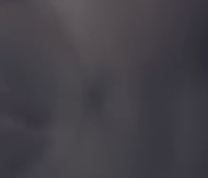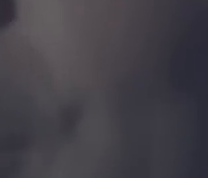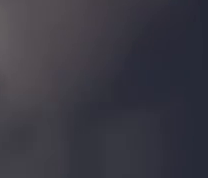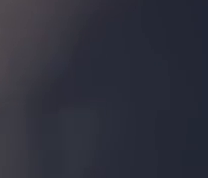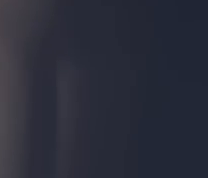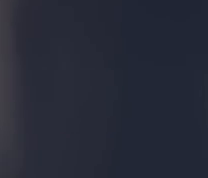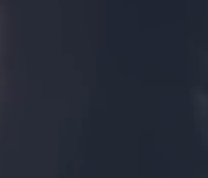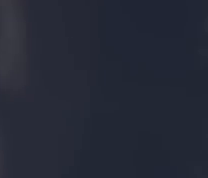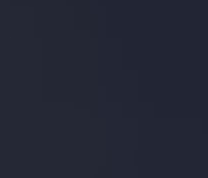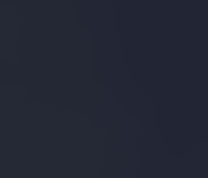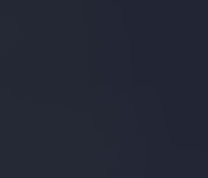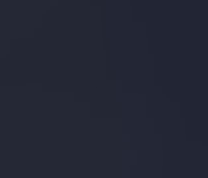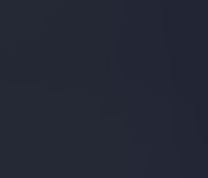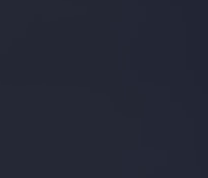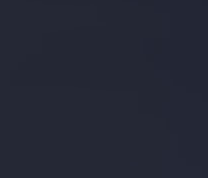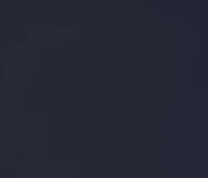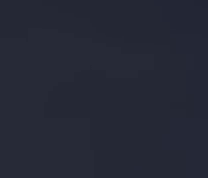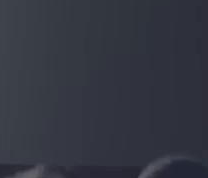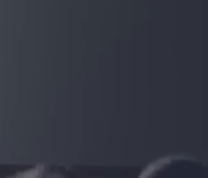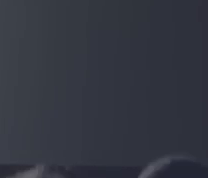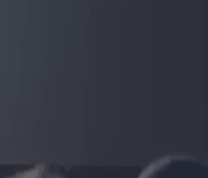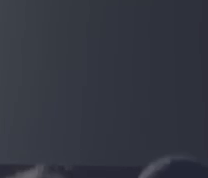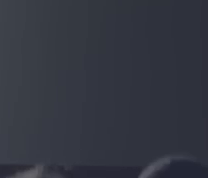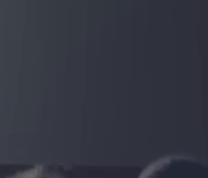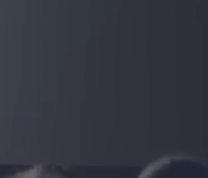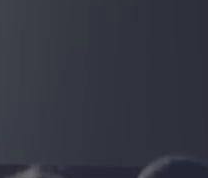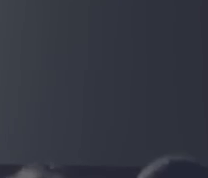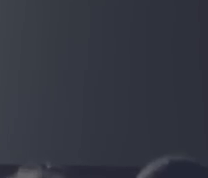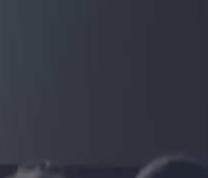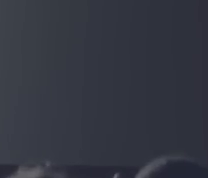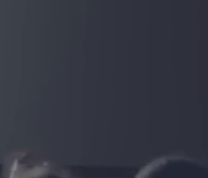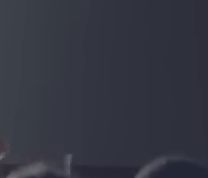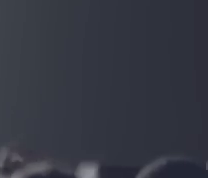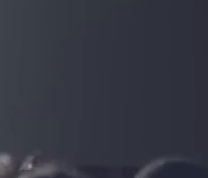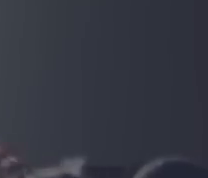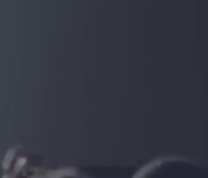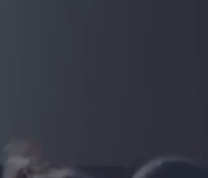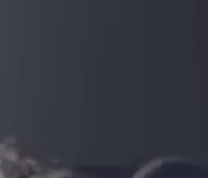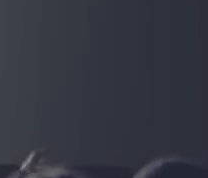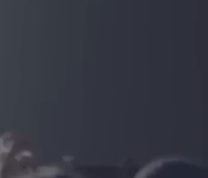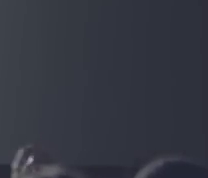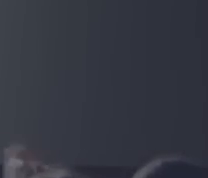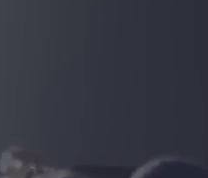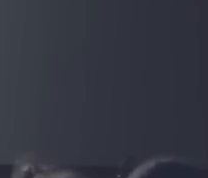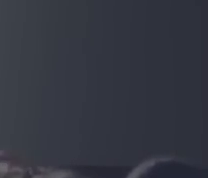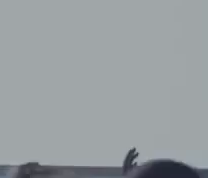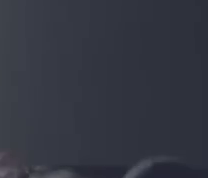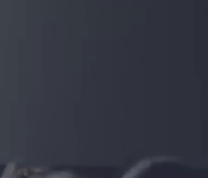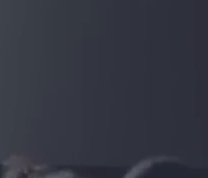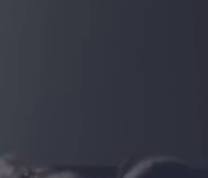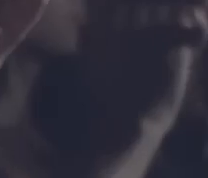Está na hora de derrubarmos mais um rótulo: a desigualdade na política.